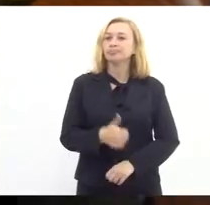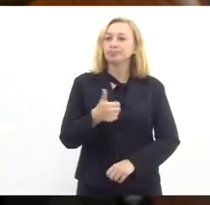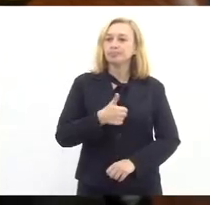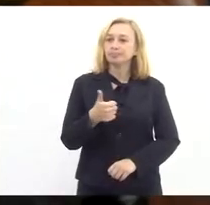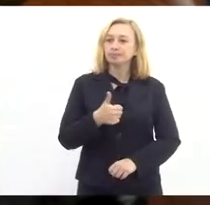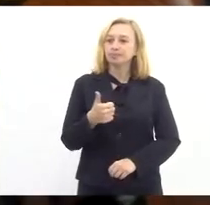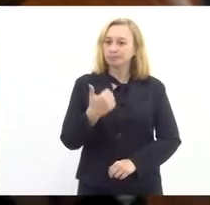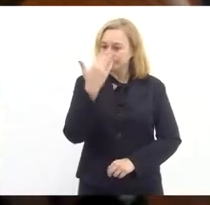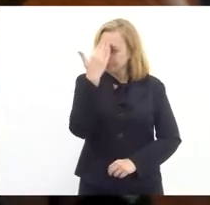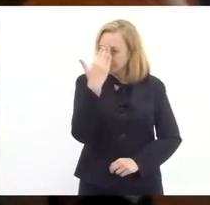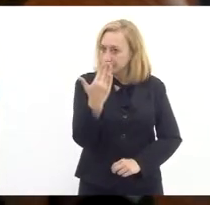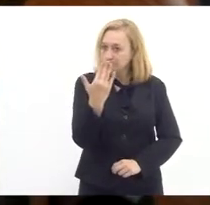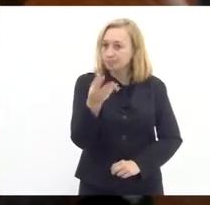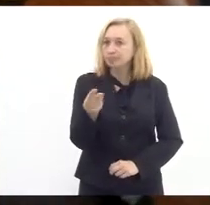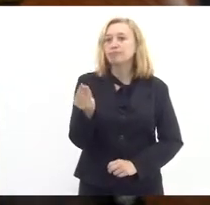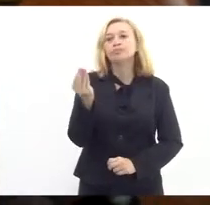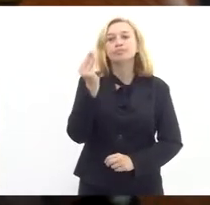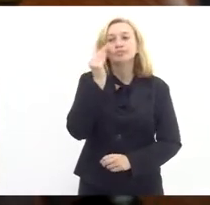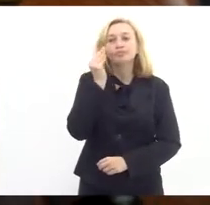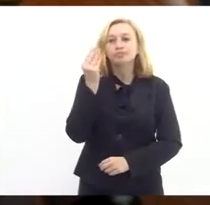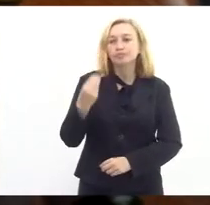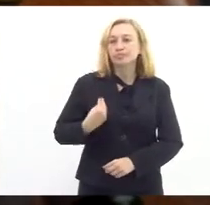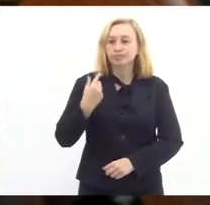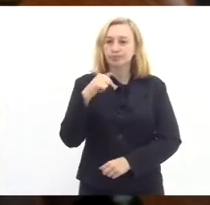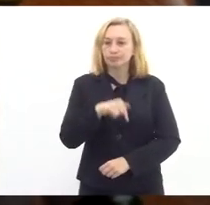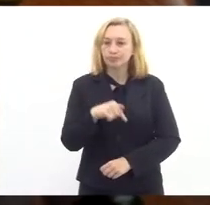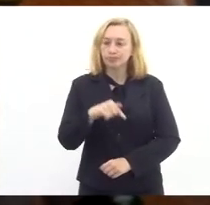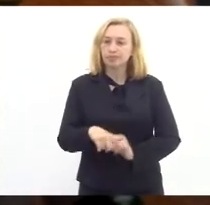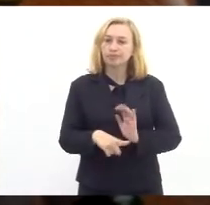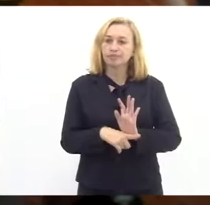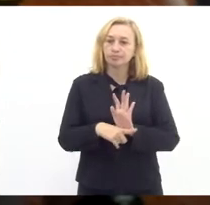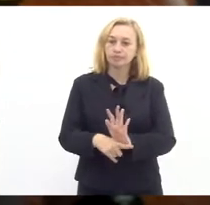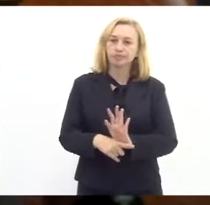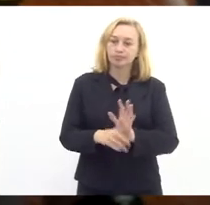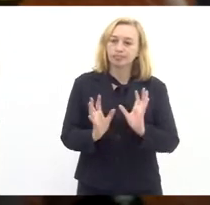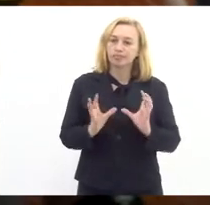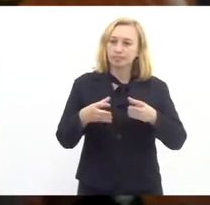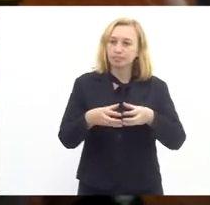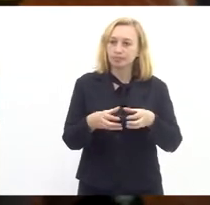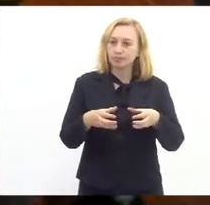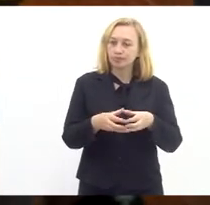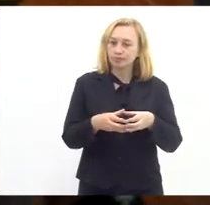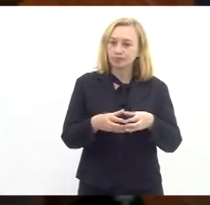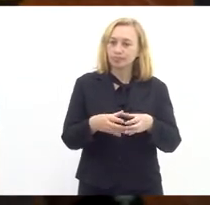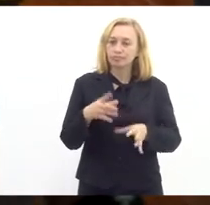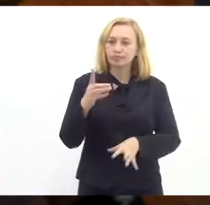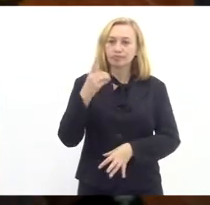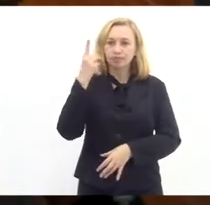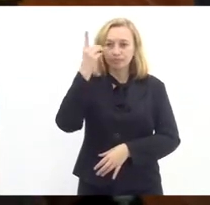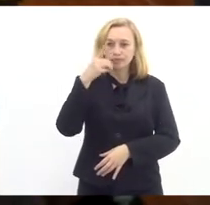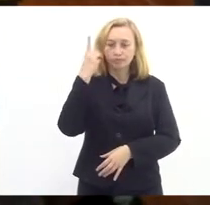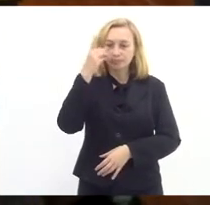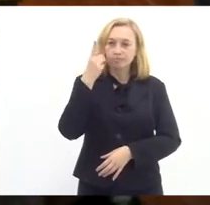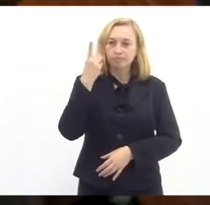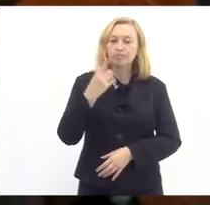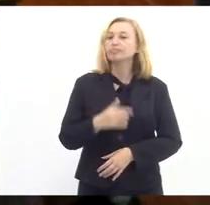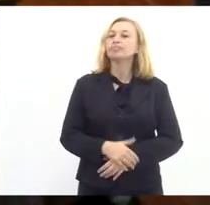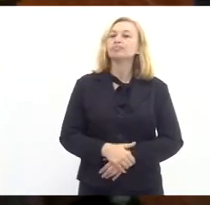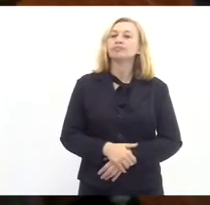lugar, agradecer a oportunidade de estar aqui colaborando com essa comissão parlamentar.